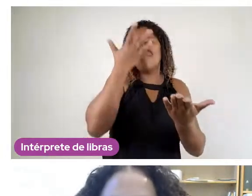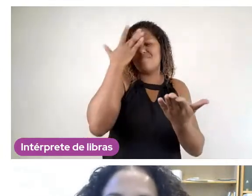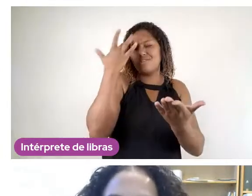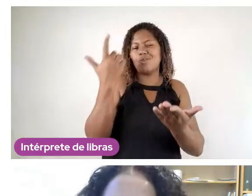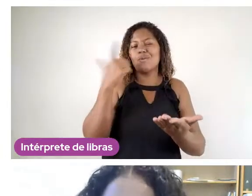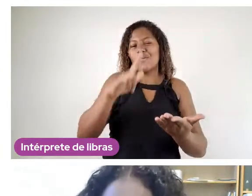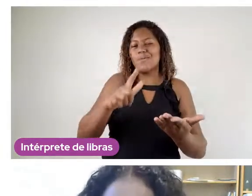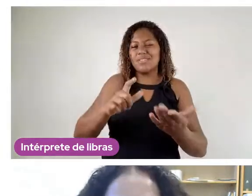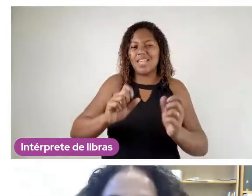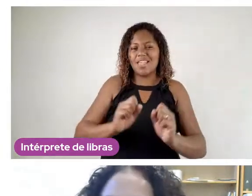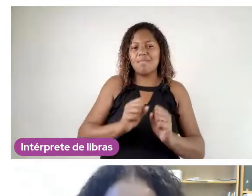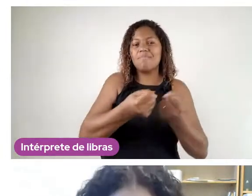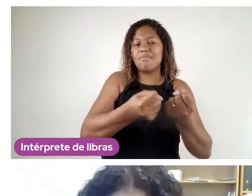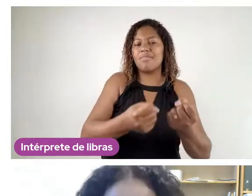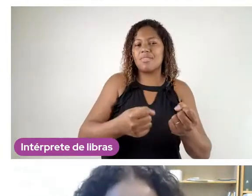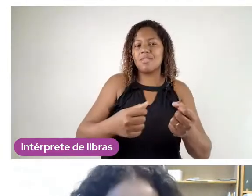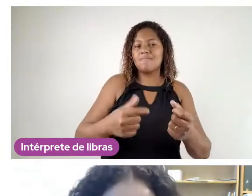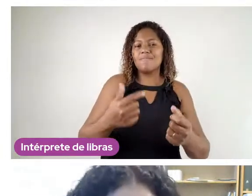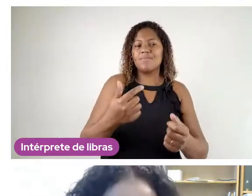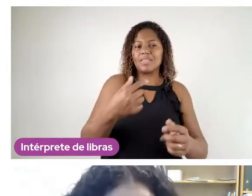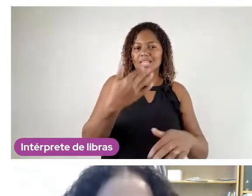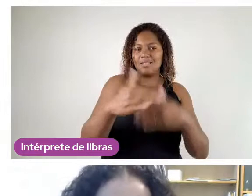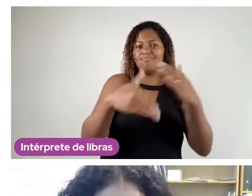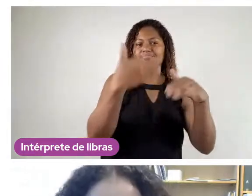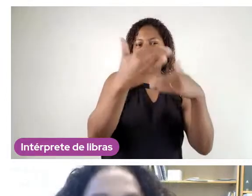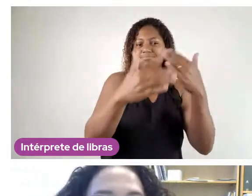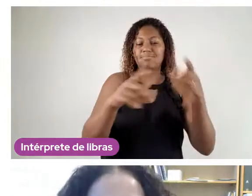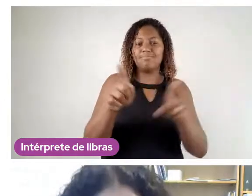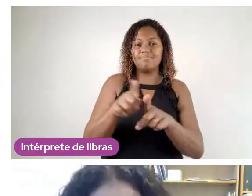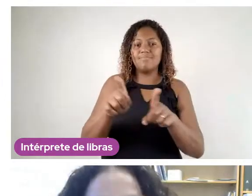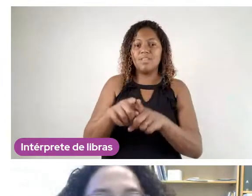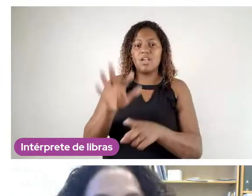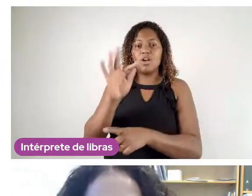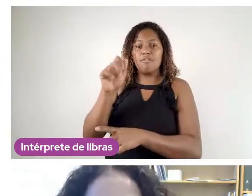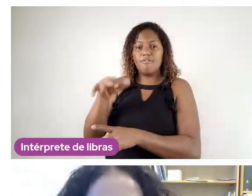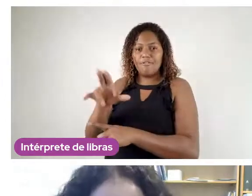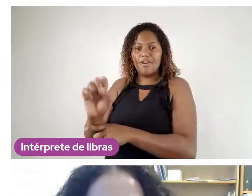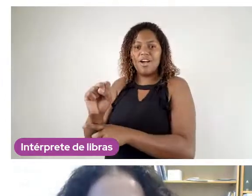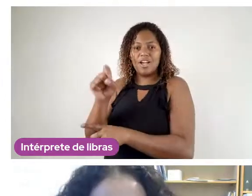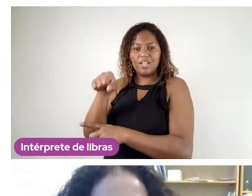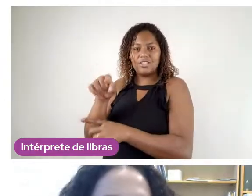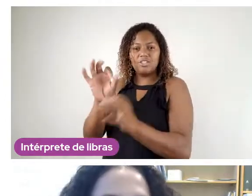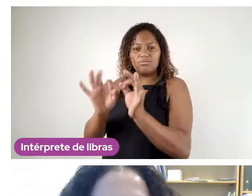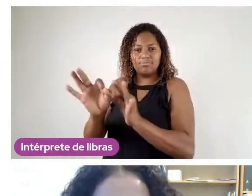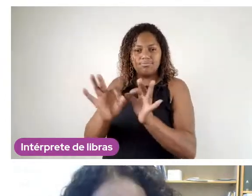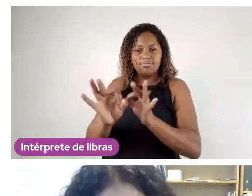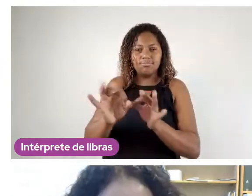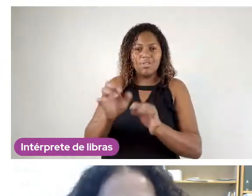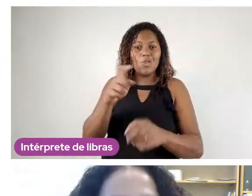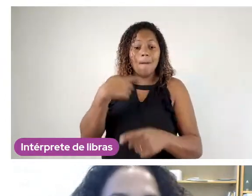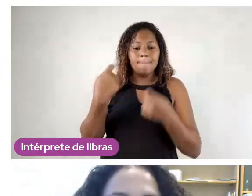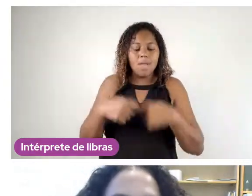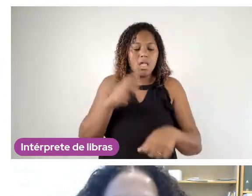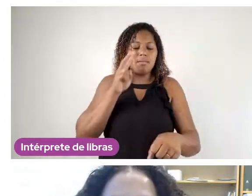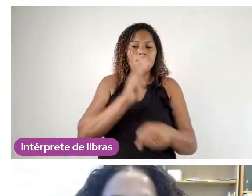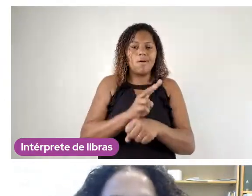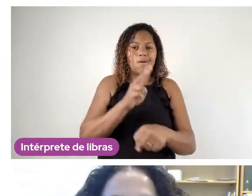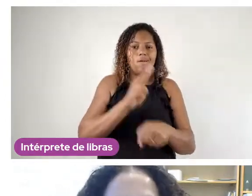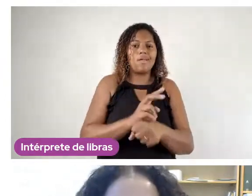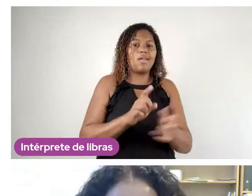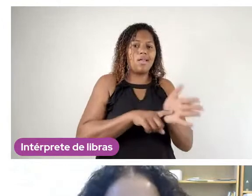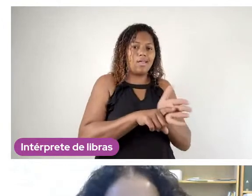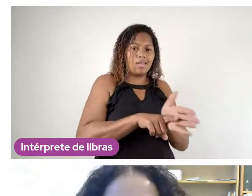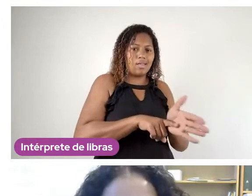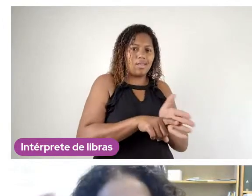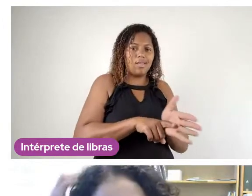né? Então, as fãs entram como uma das coisas que a gente precisa tomar conta, que a gente precisa olhar, né,